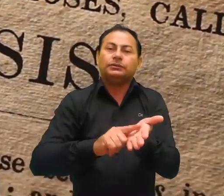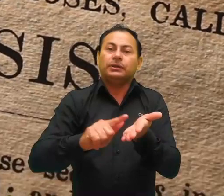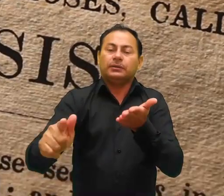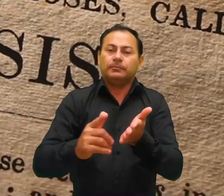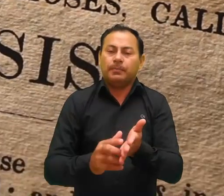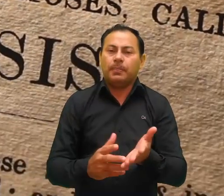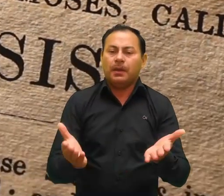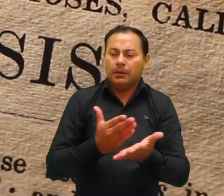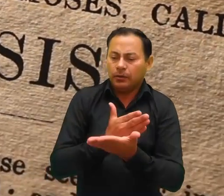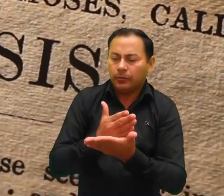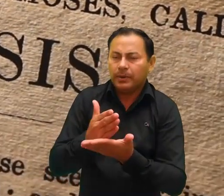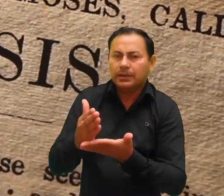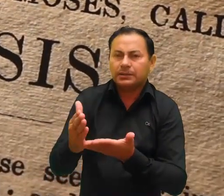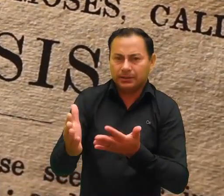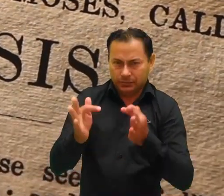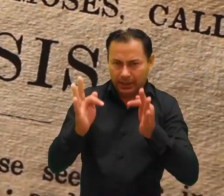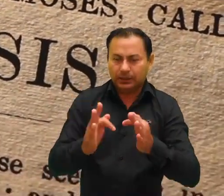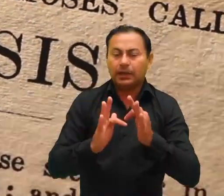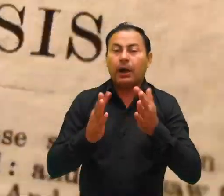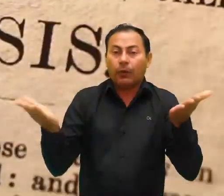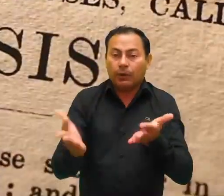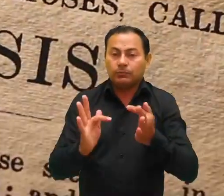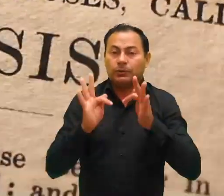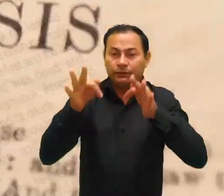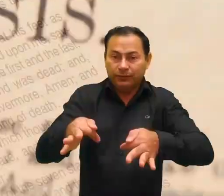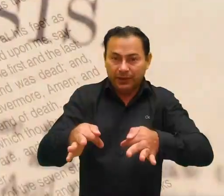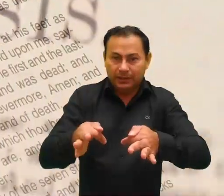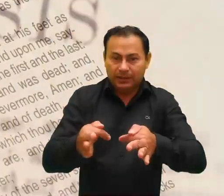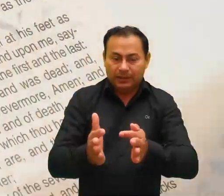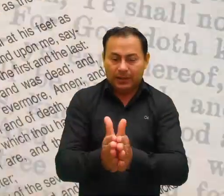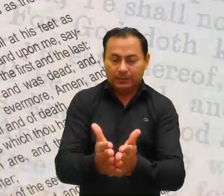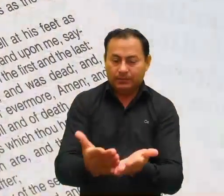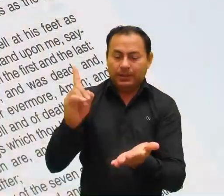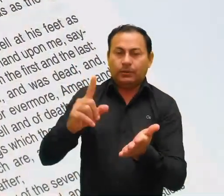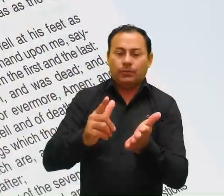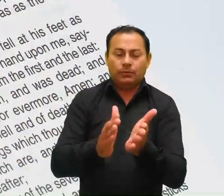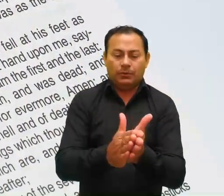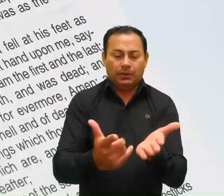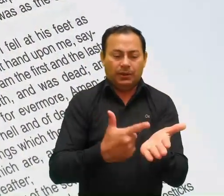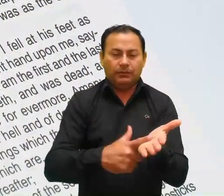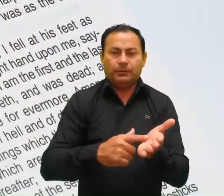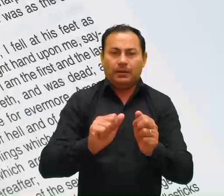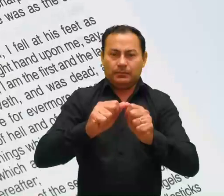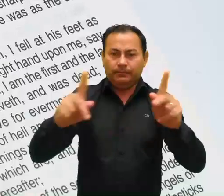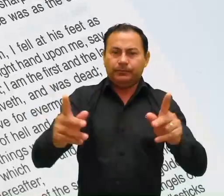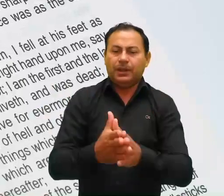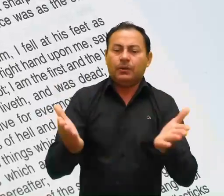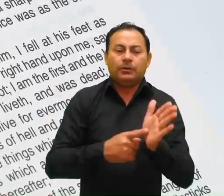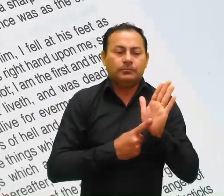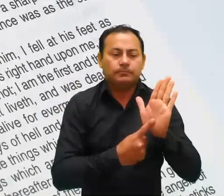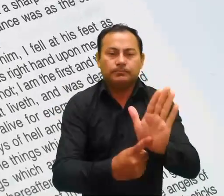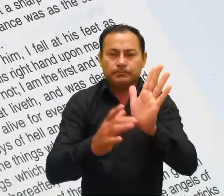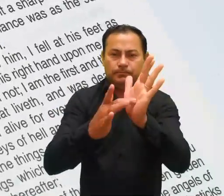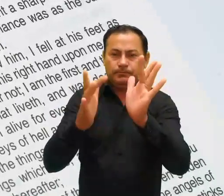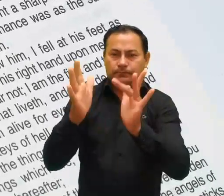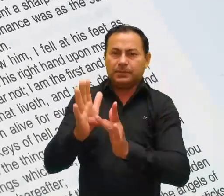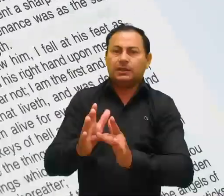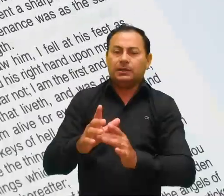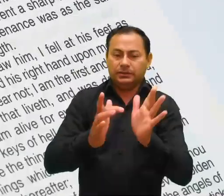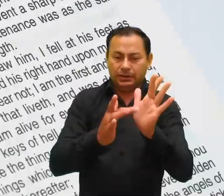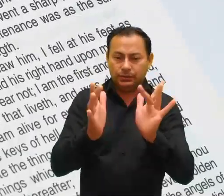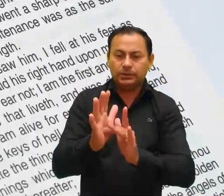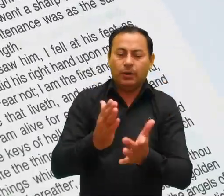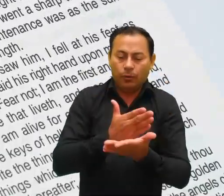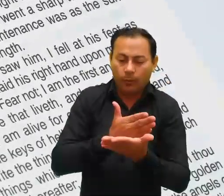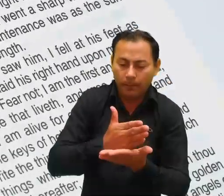no fim do nosso curso com o último livro da Bíblia. Neste livro temos a revelação do único, Jesus Cristo, que é o começo